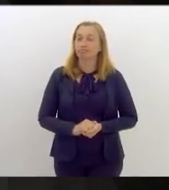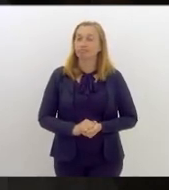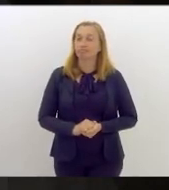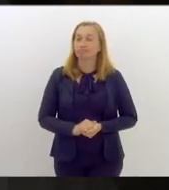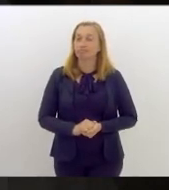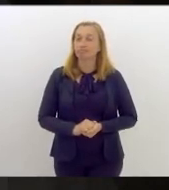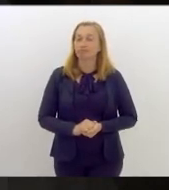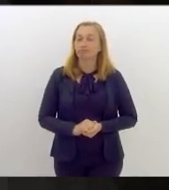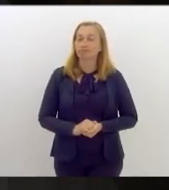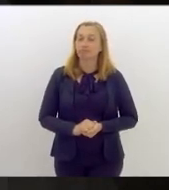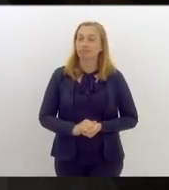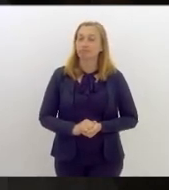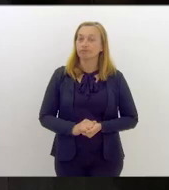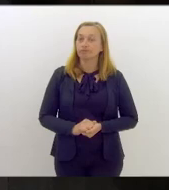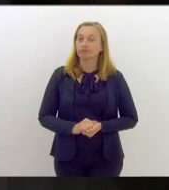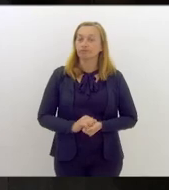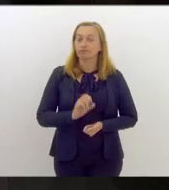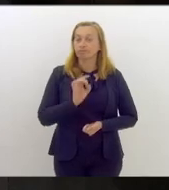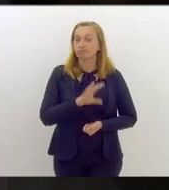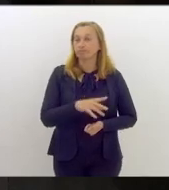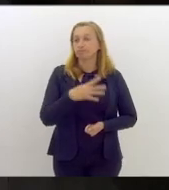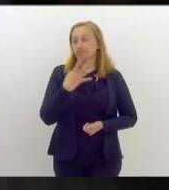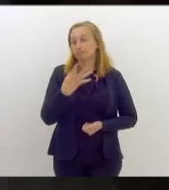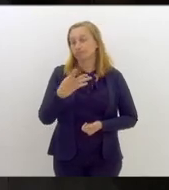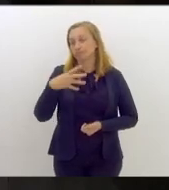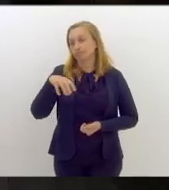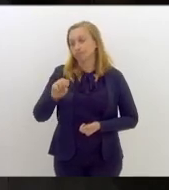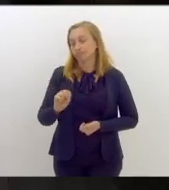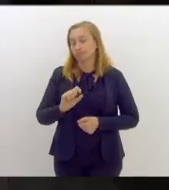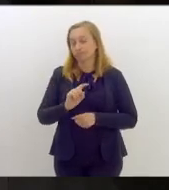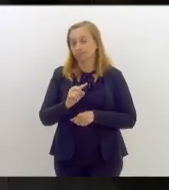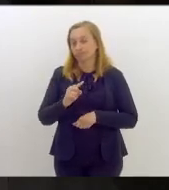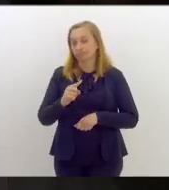vimos, nas últimas 48 horas,